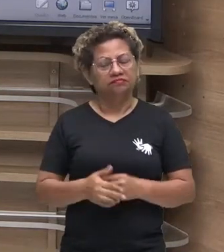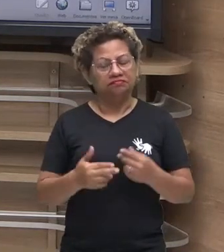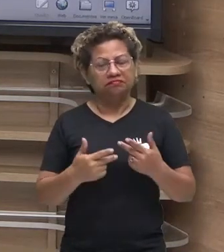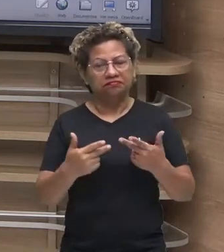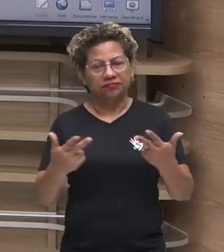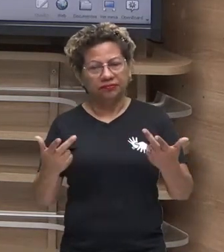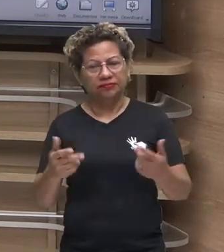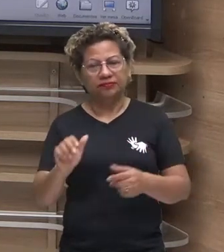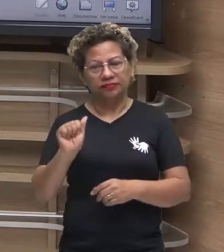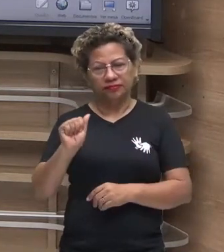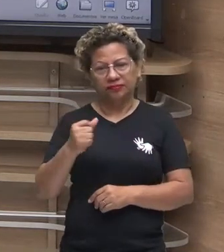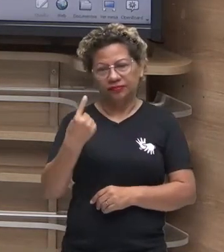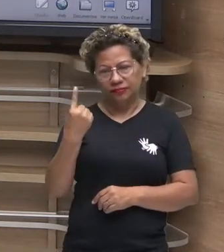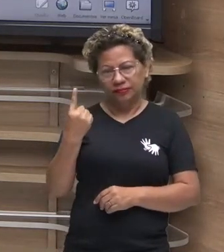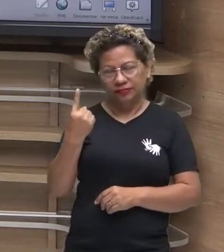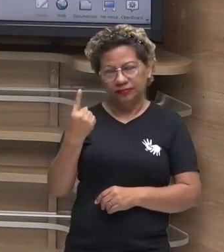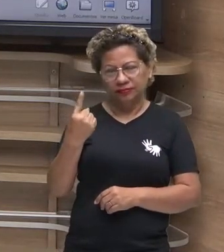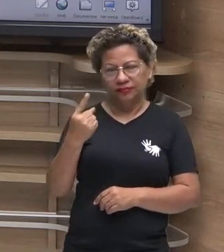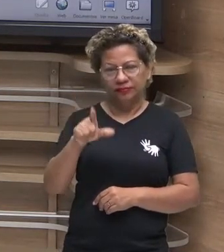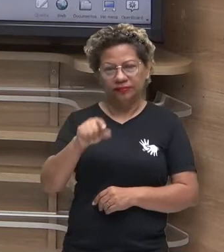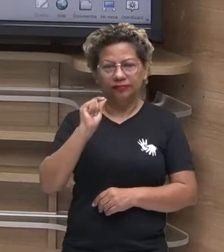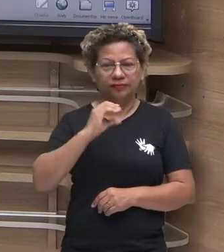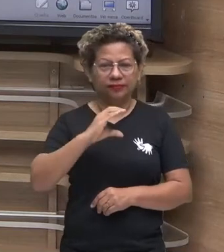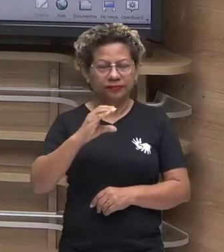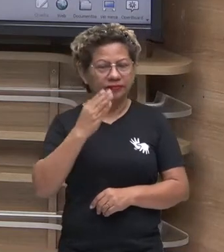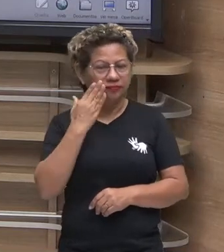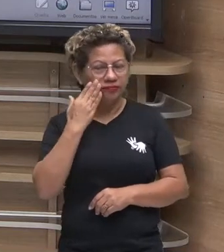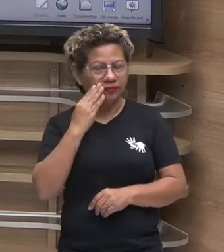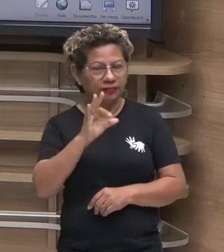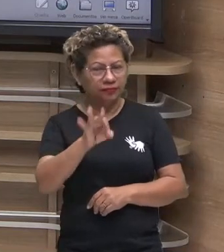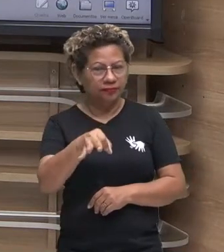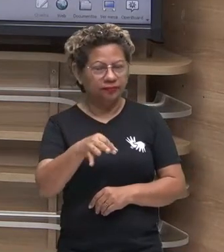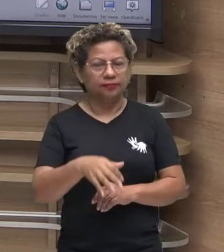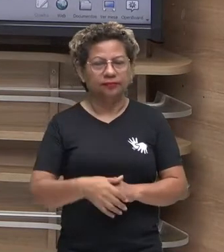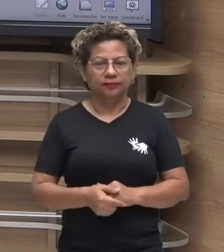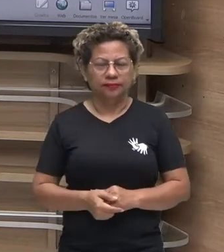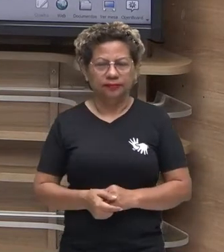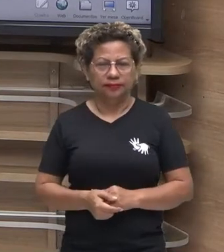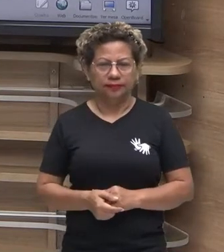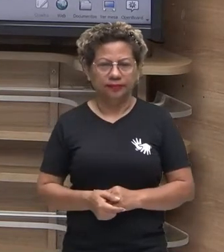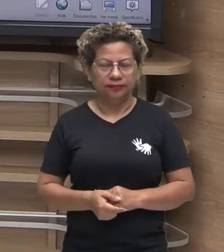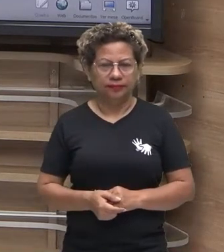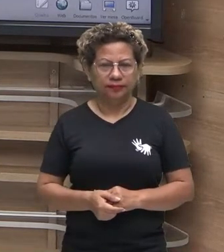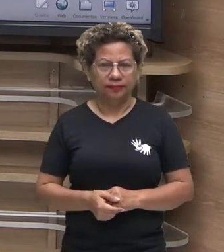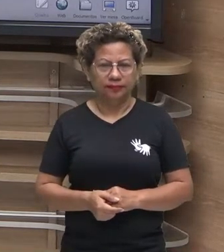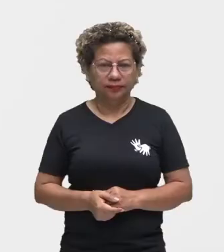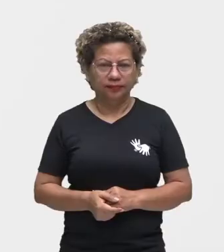na C. Vamos ver aí qual é a resposta correta. Olha lá, vamos ver a questão.